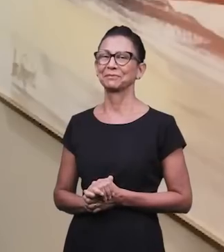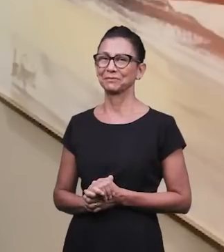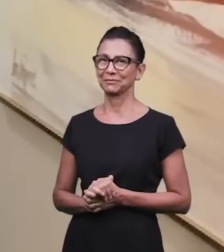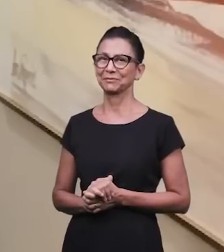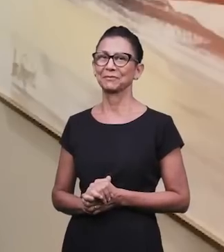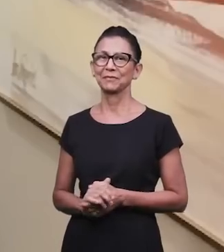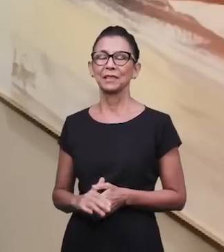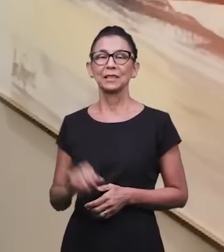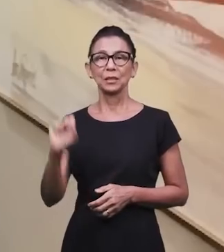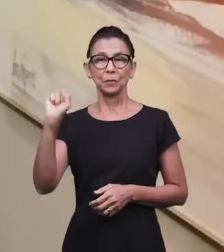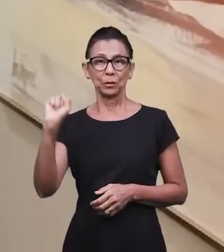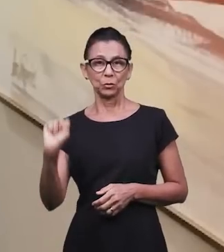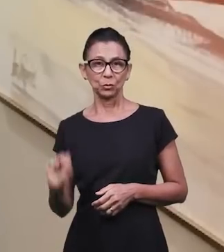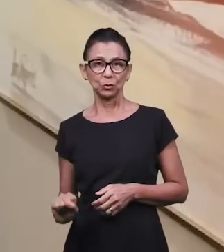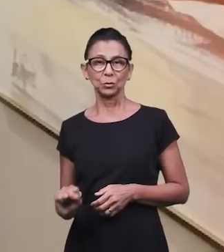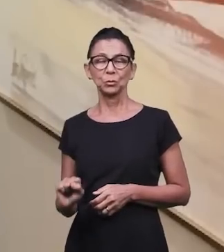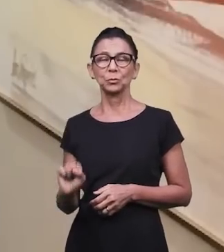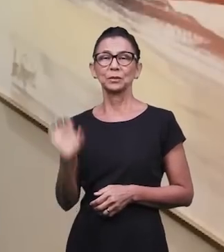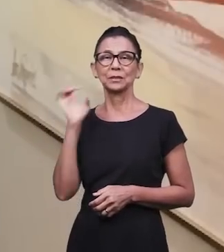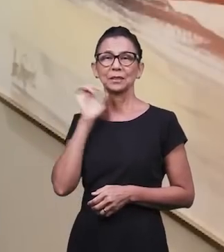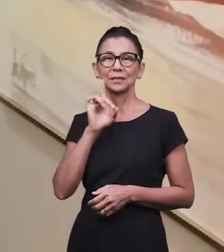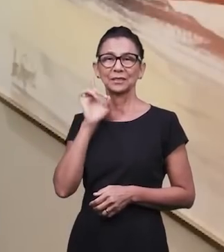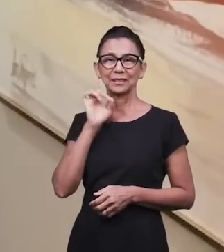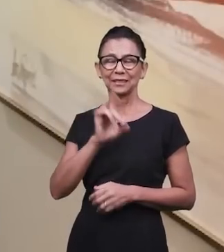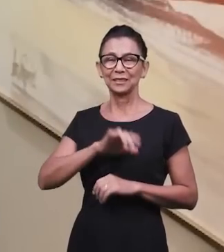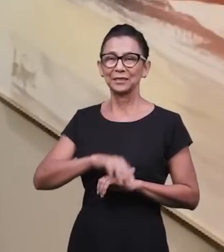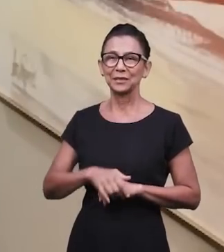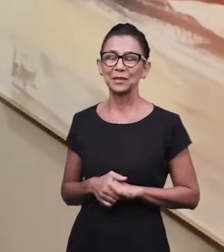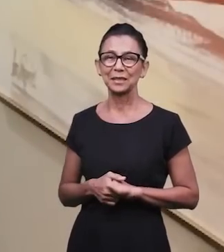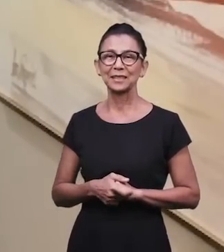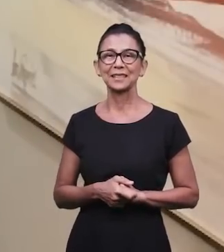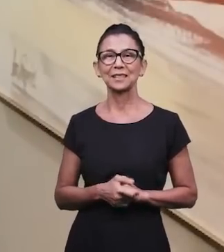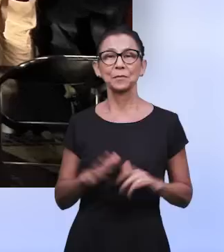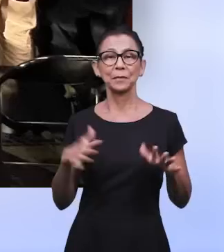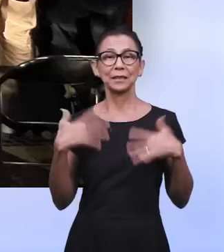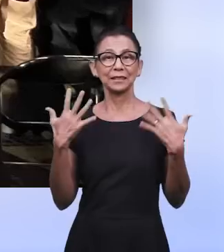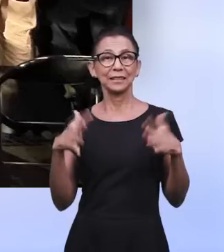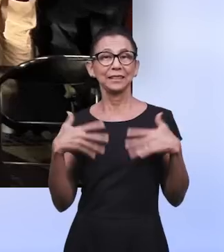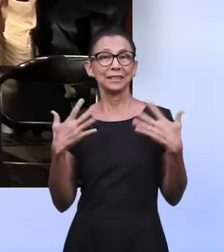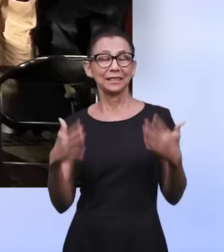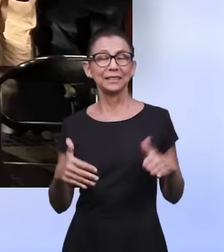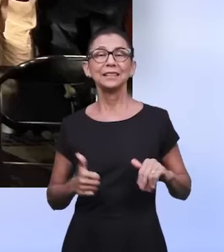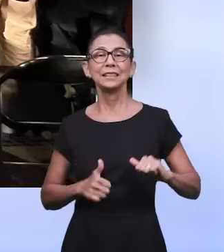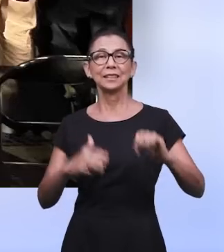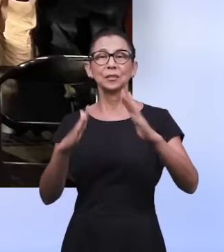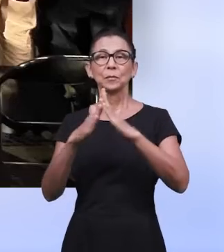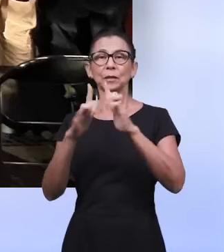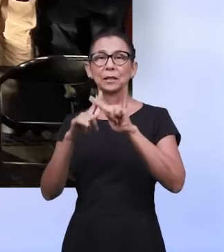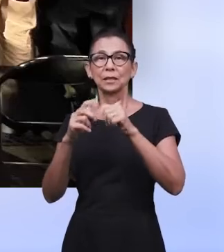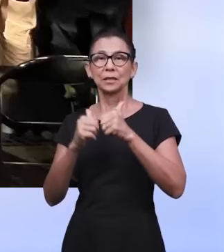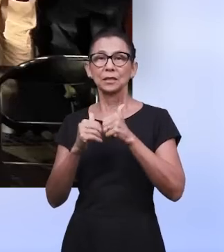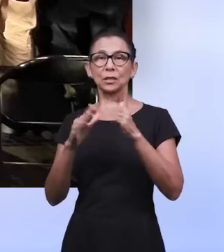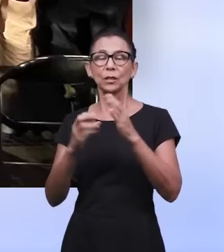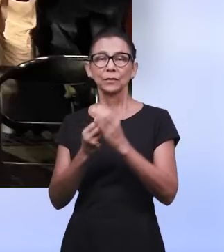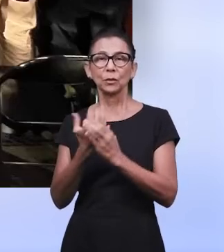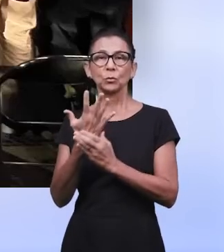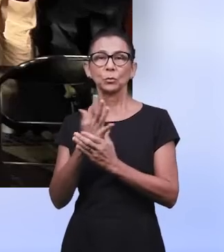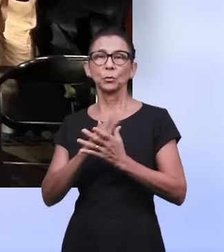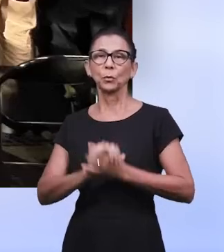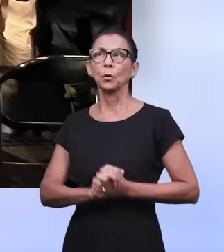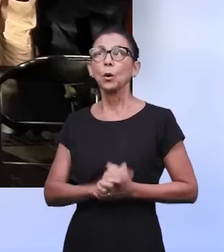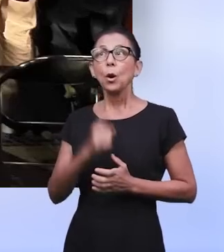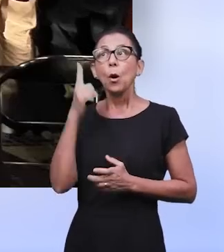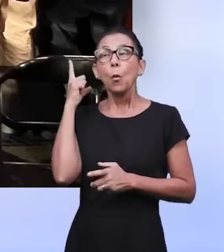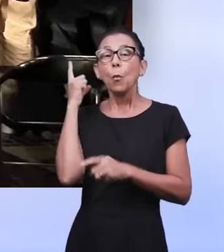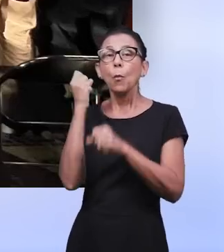Lá na Flórida, no sul do país, houve grande alegria com a consagração da ICM de Tampa, no dia 30 de abril. Os irmãos passaram